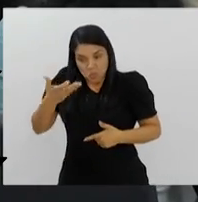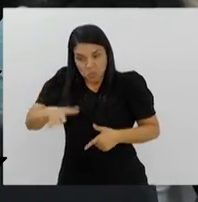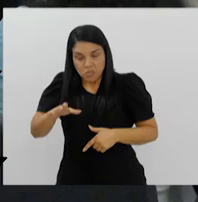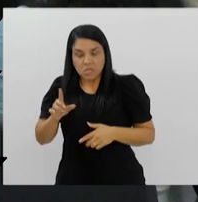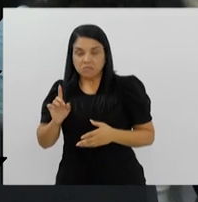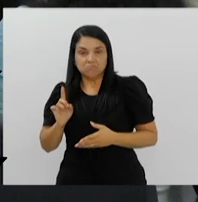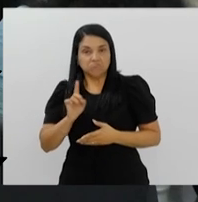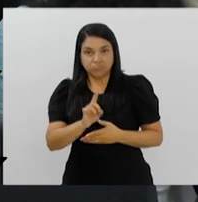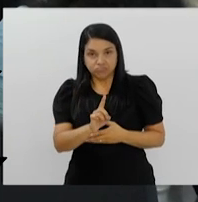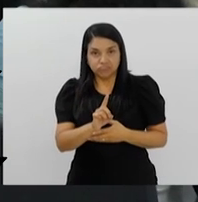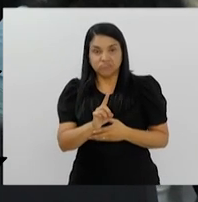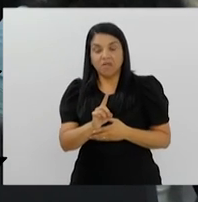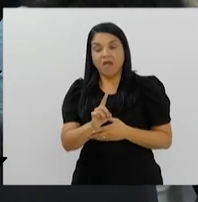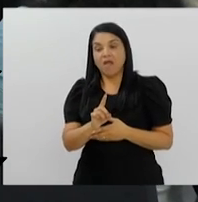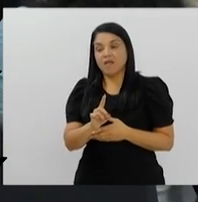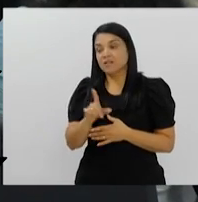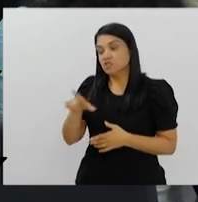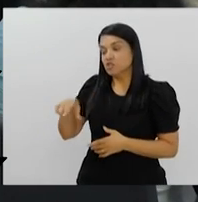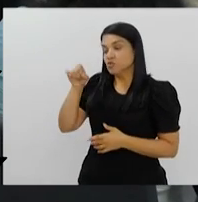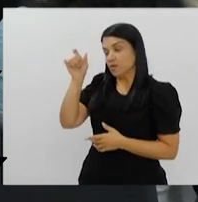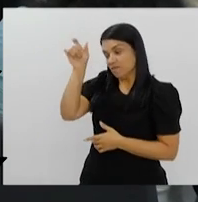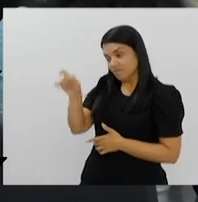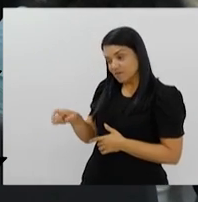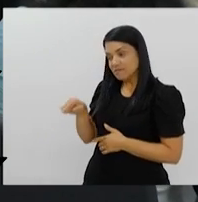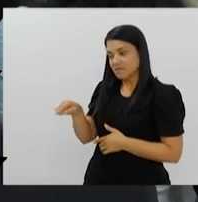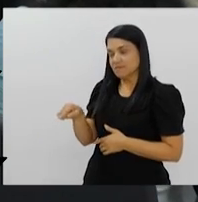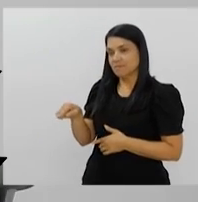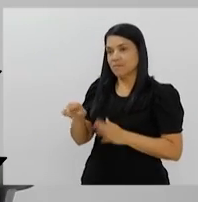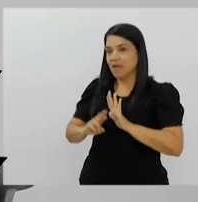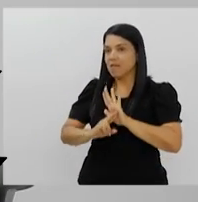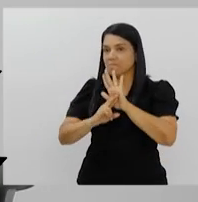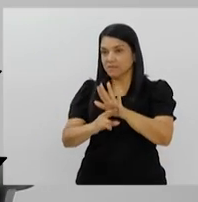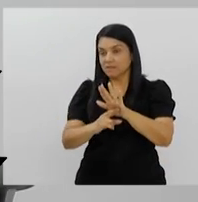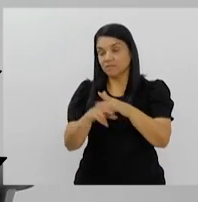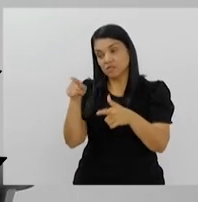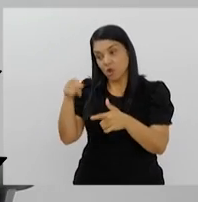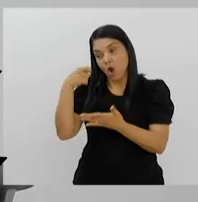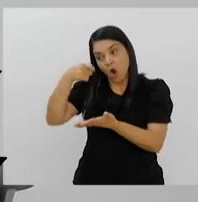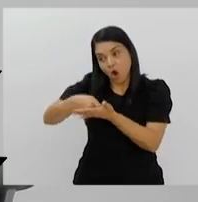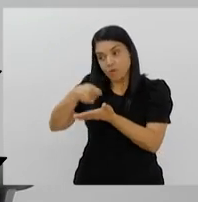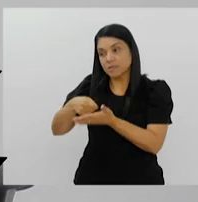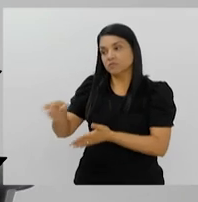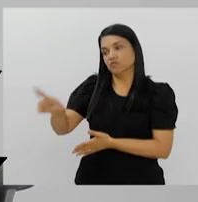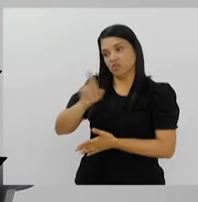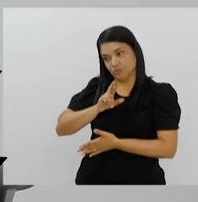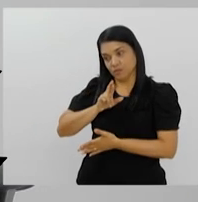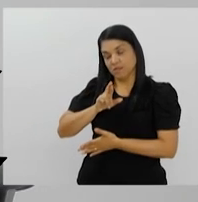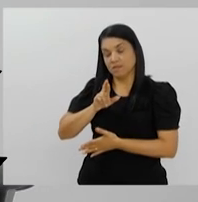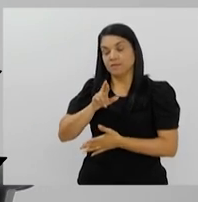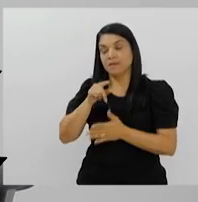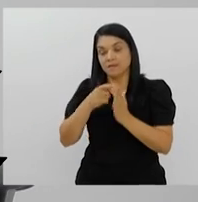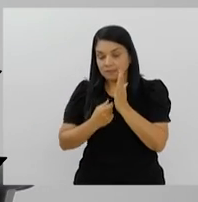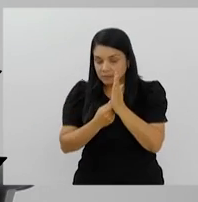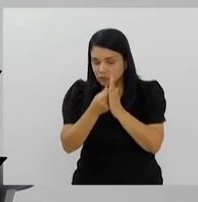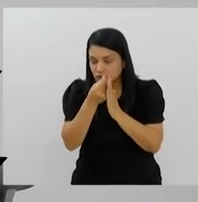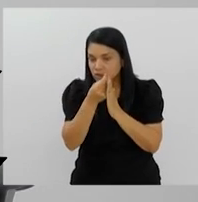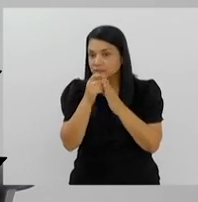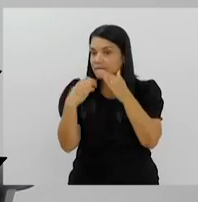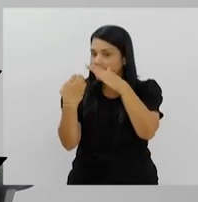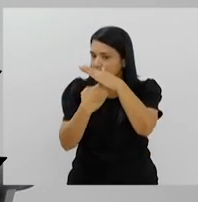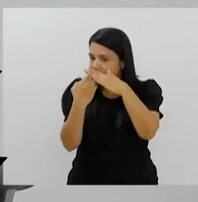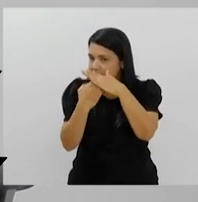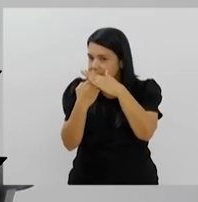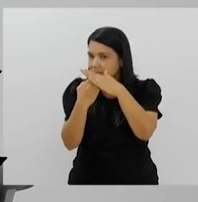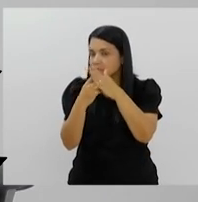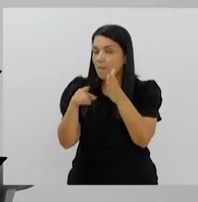e mandou um bucha para cá o senhor esse bucha senhor tem obrigação de nos responder a saúde financeira está